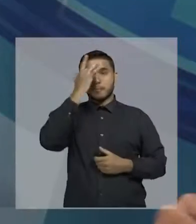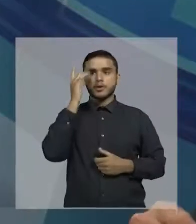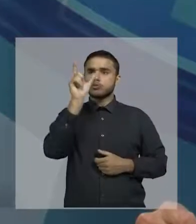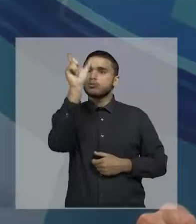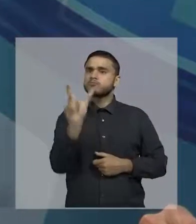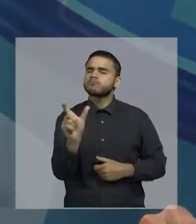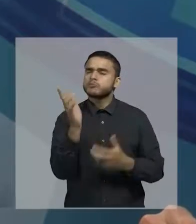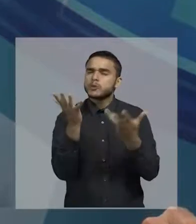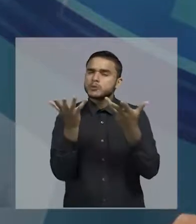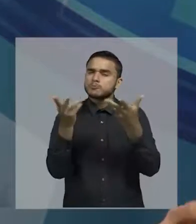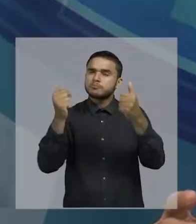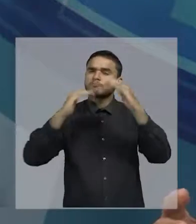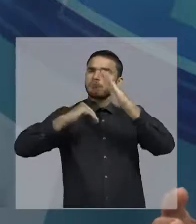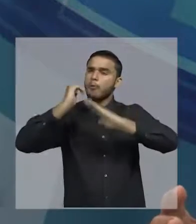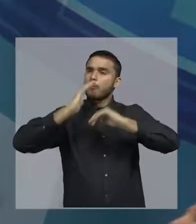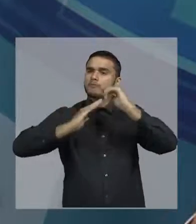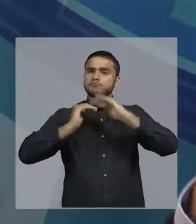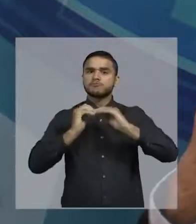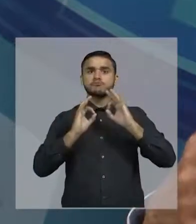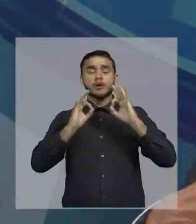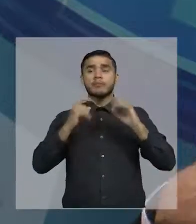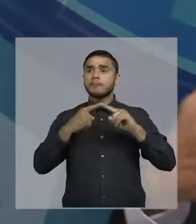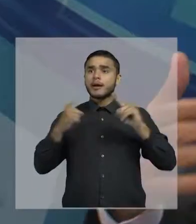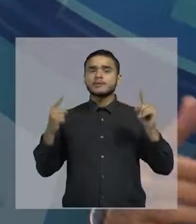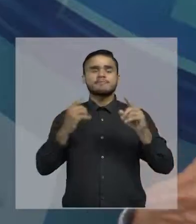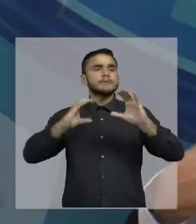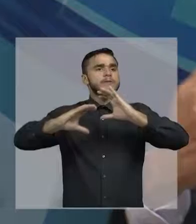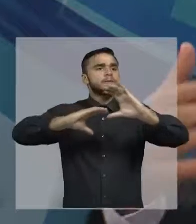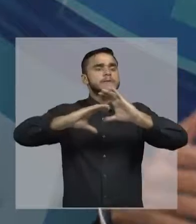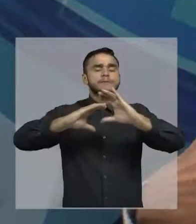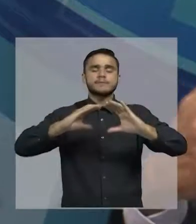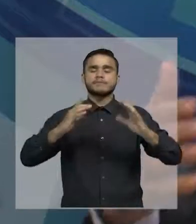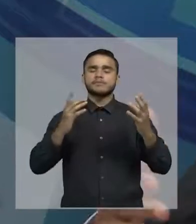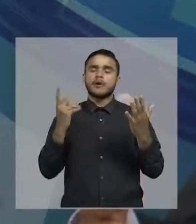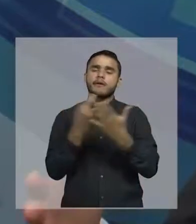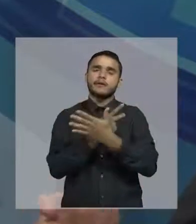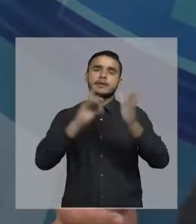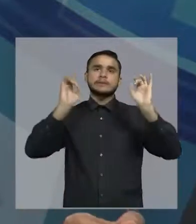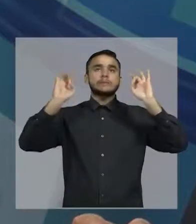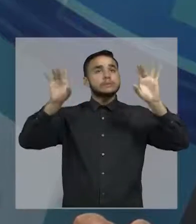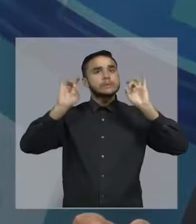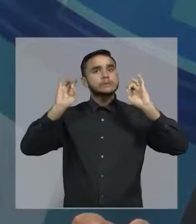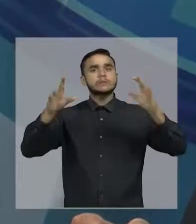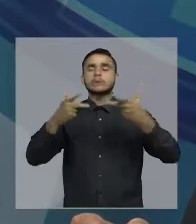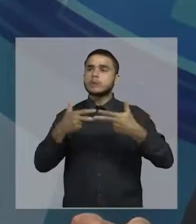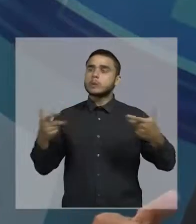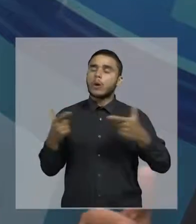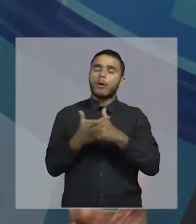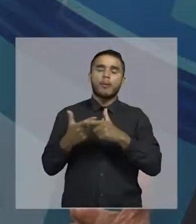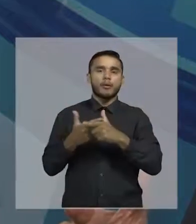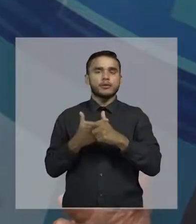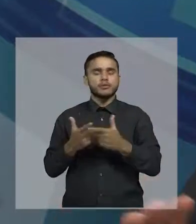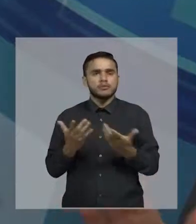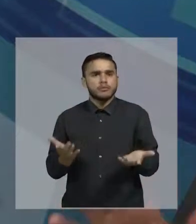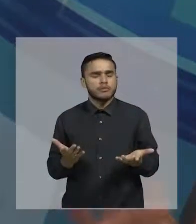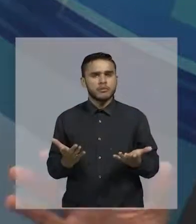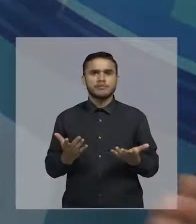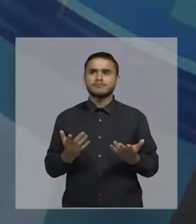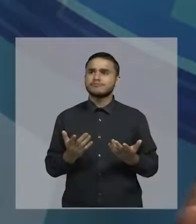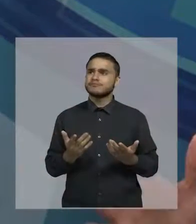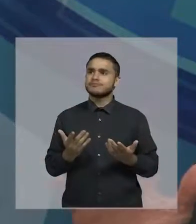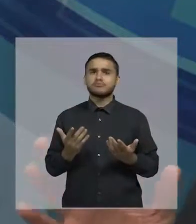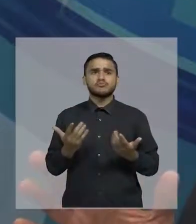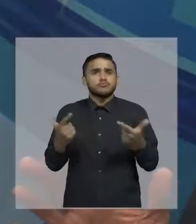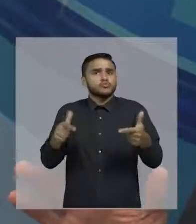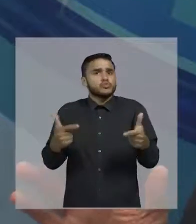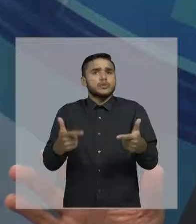preparados, ou ainda o desgaste em razão de escândalos e outras coisas, deixou o Brasil no vácuo, a